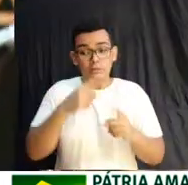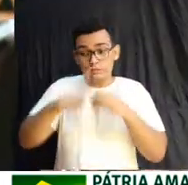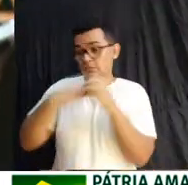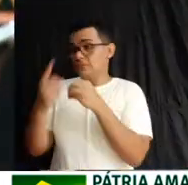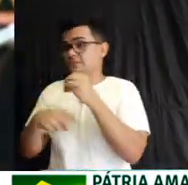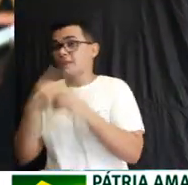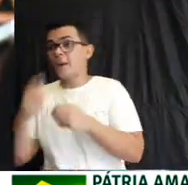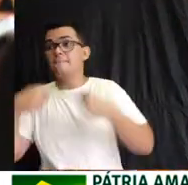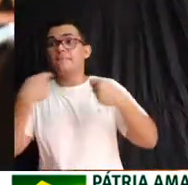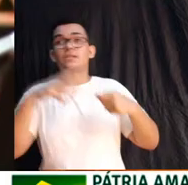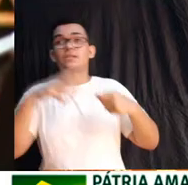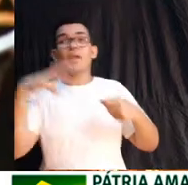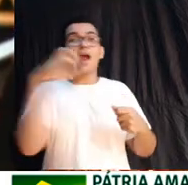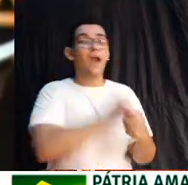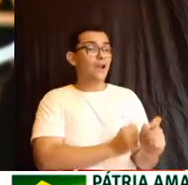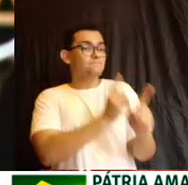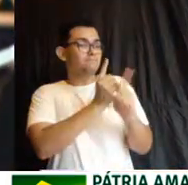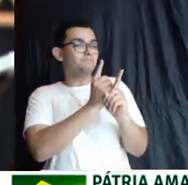imaginar.